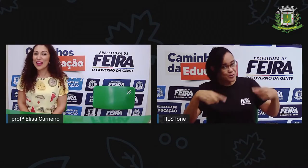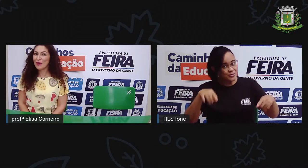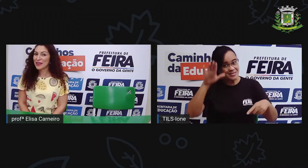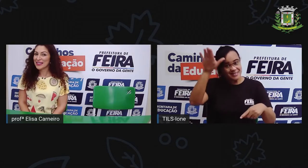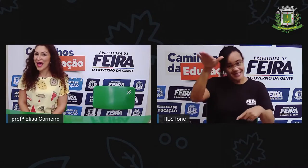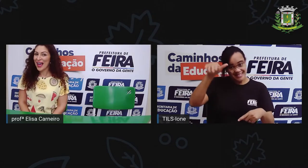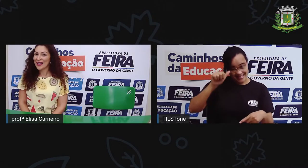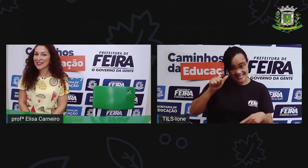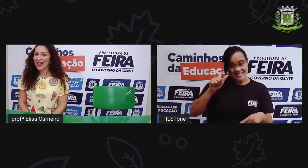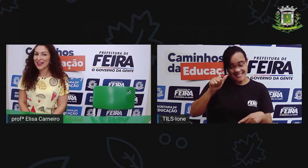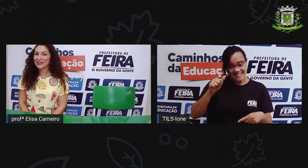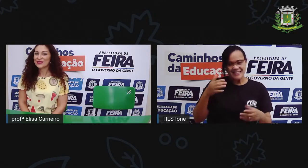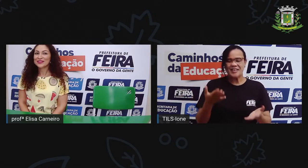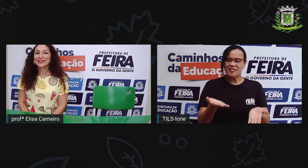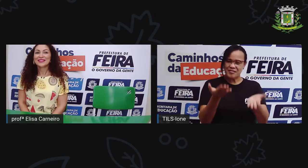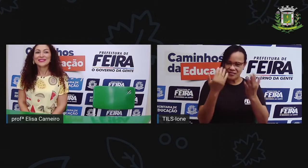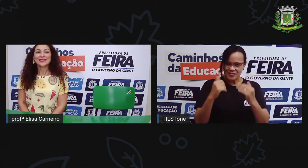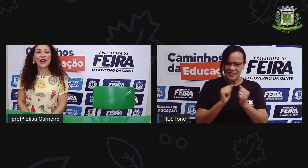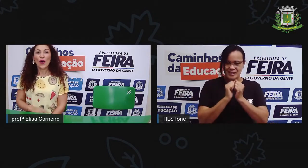Vamos lá, meninada.